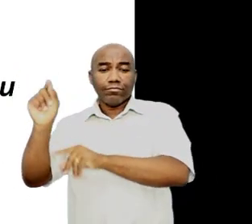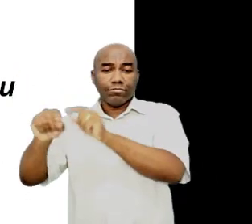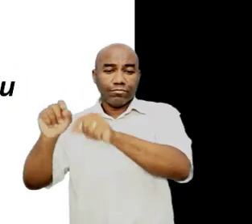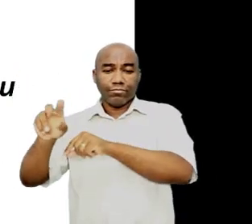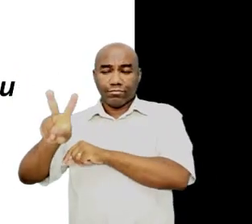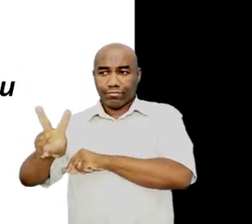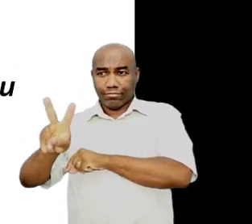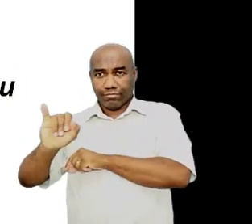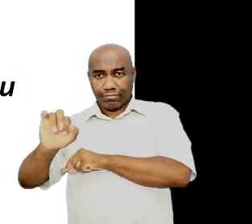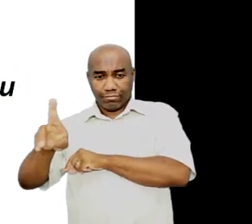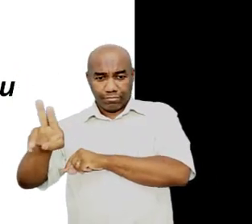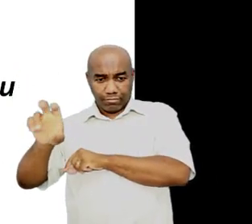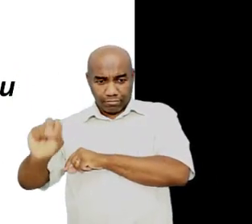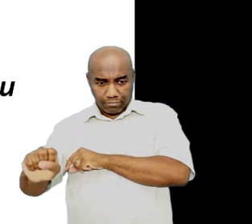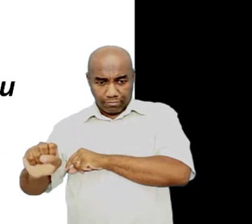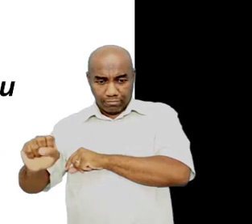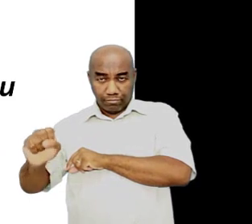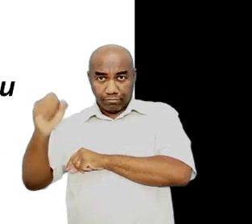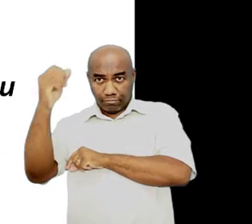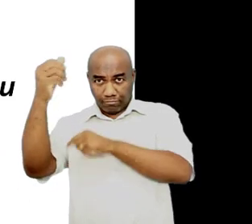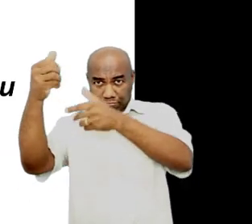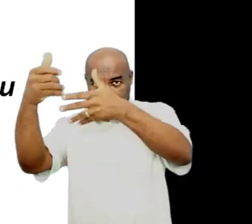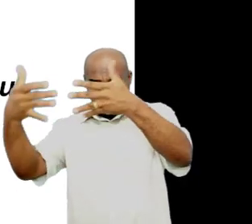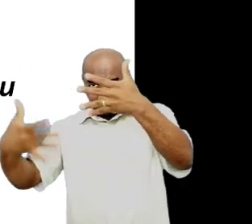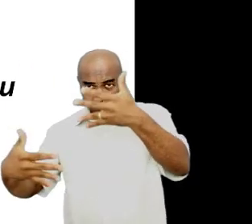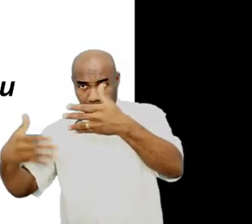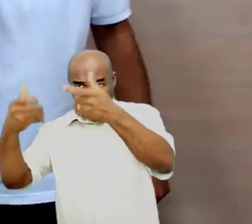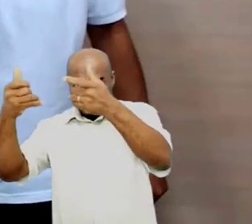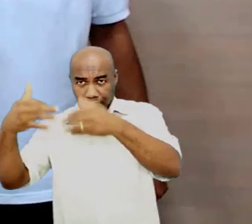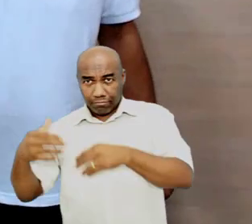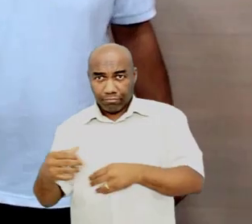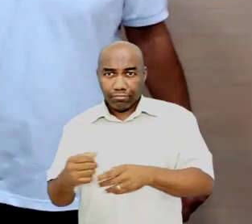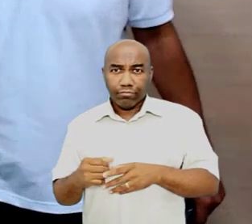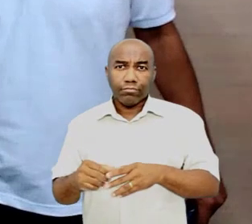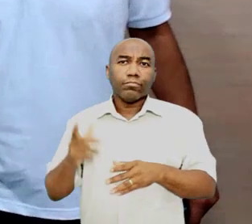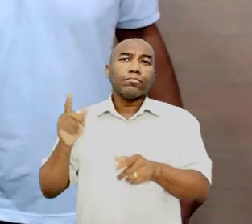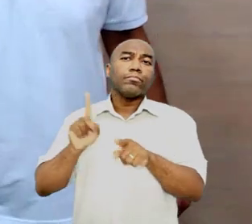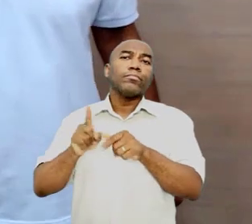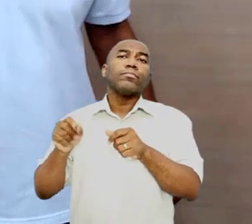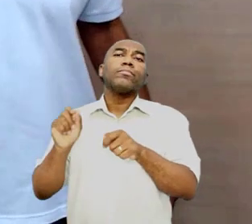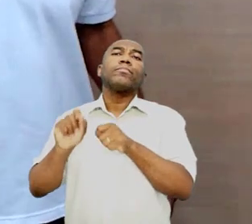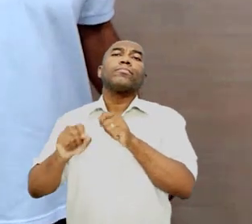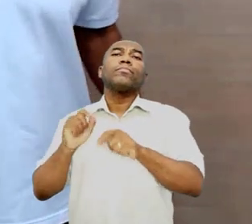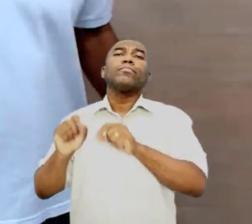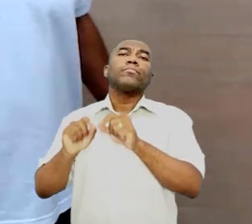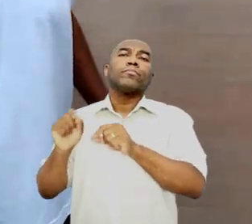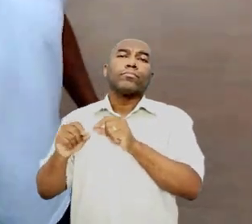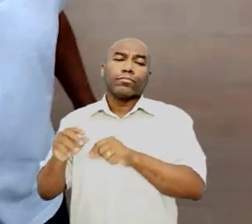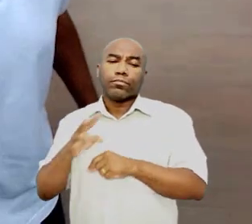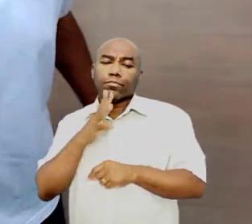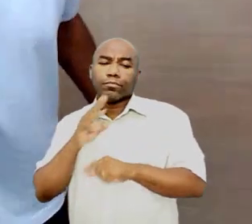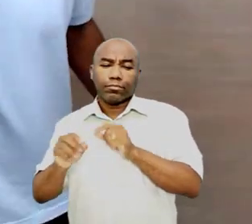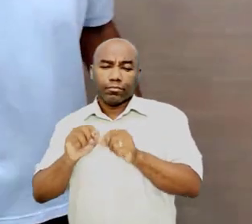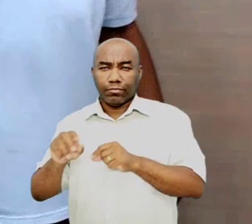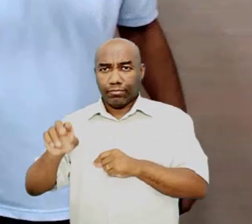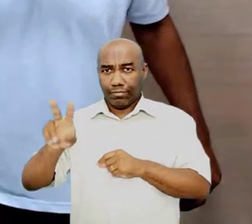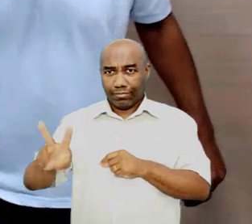Vírus completo. Então, o primeiro passo é saber a estrutura do